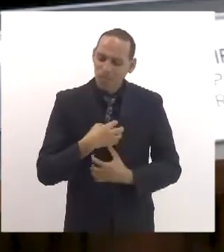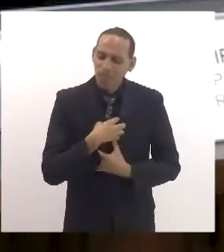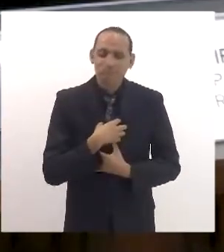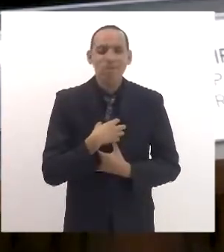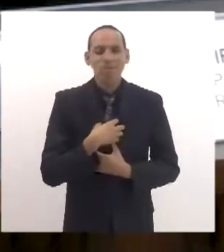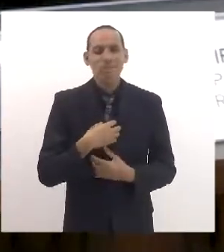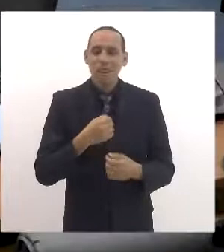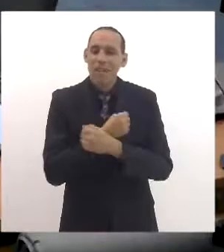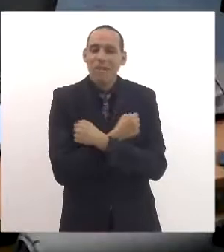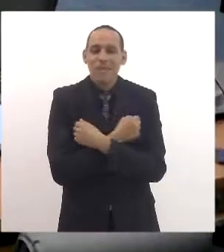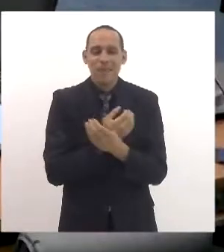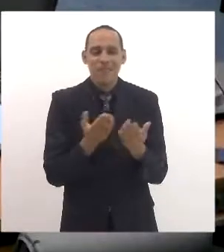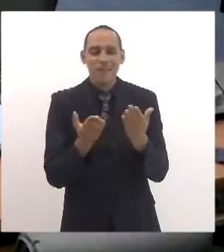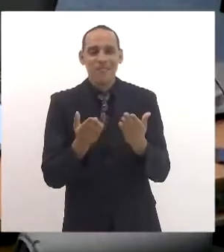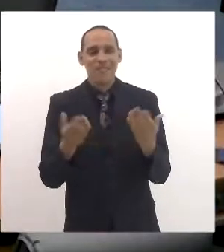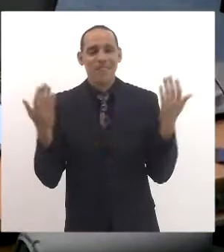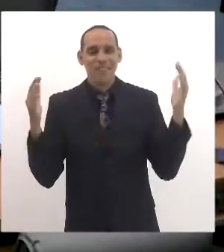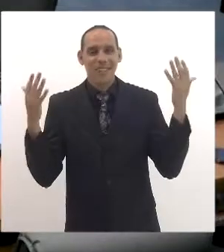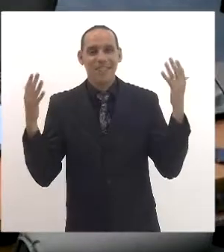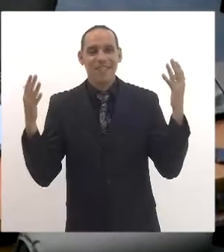abraço.